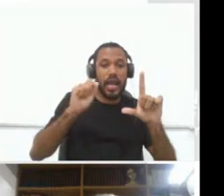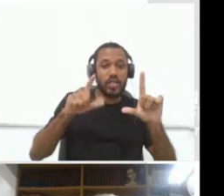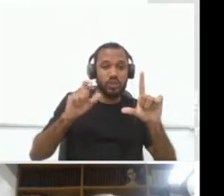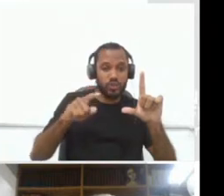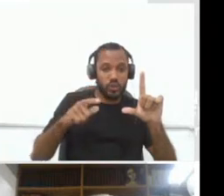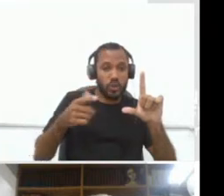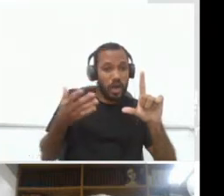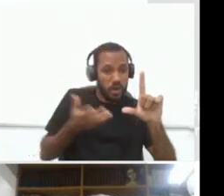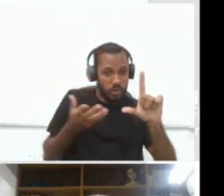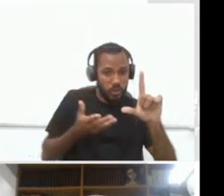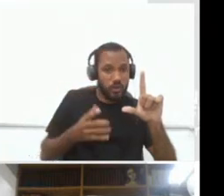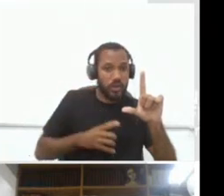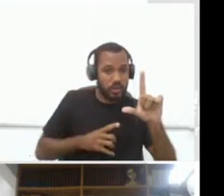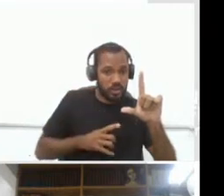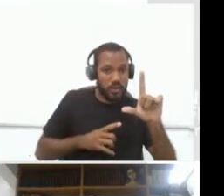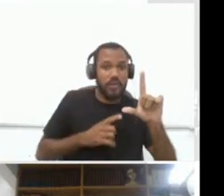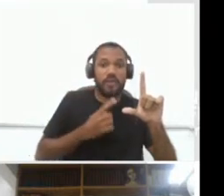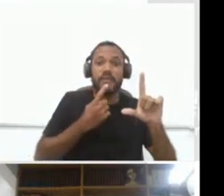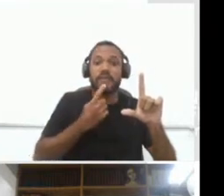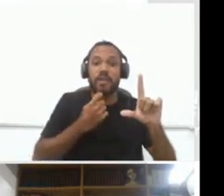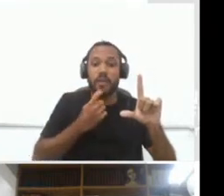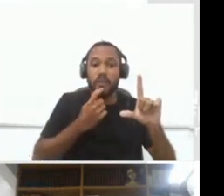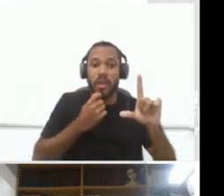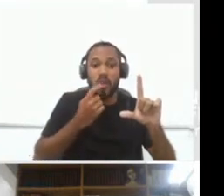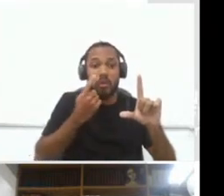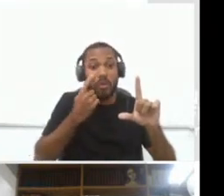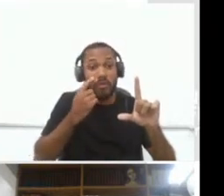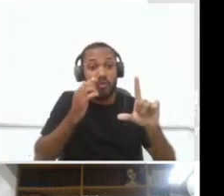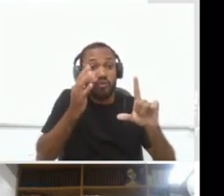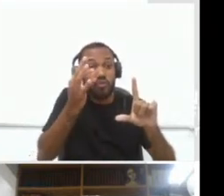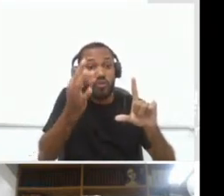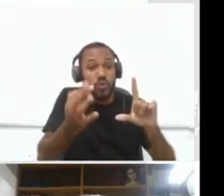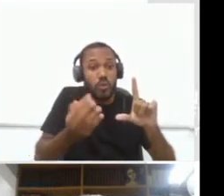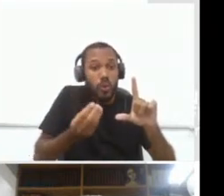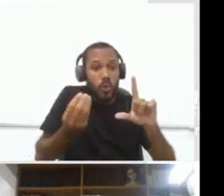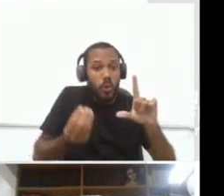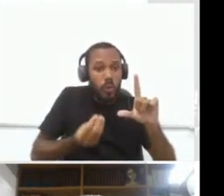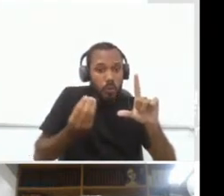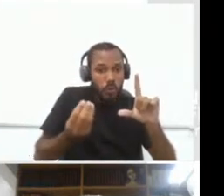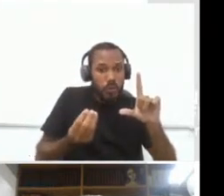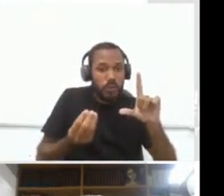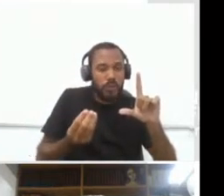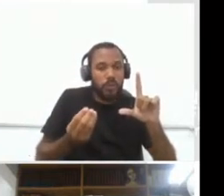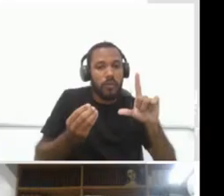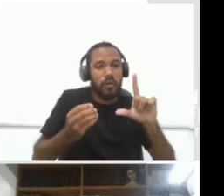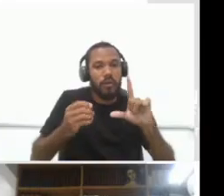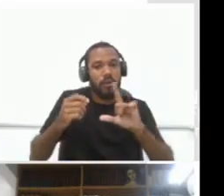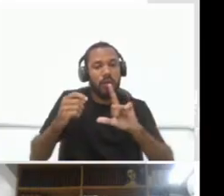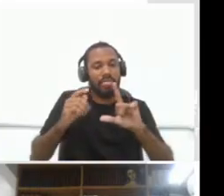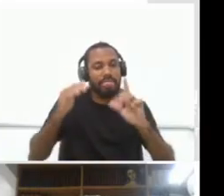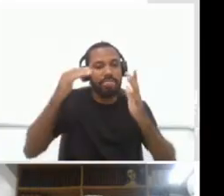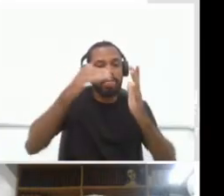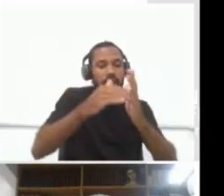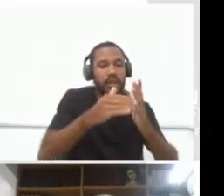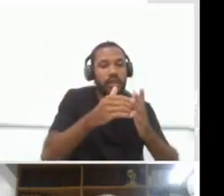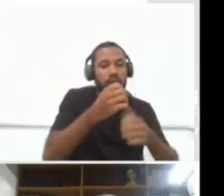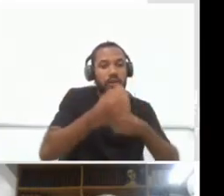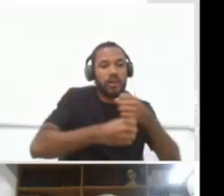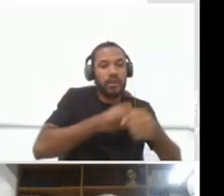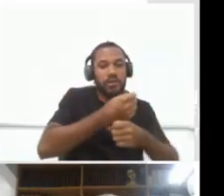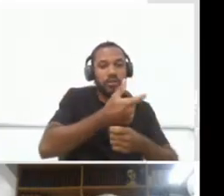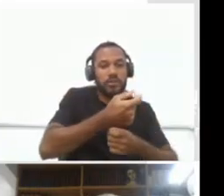aqui é a projeção. Isso é o Plano Nacional de Energia, até 2050. Esse é o relatório oficial,